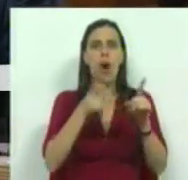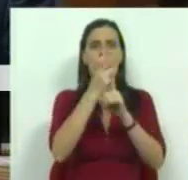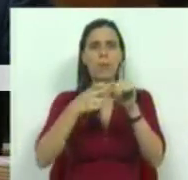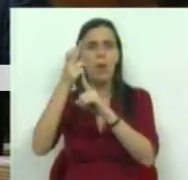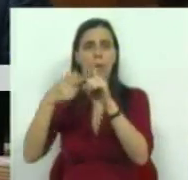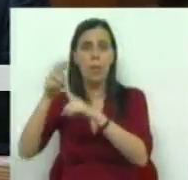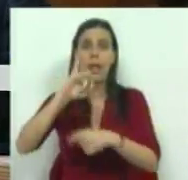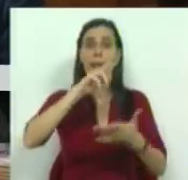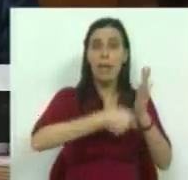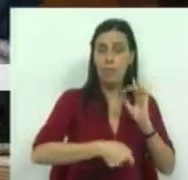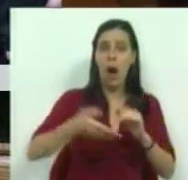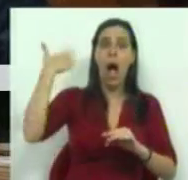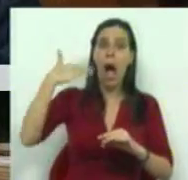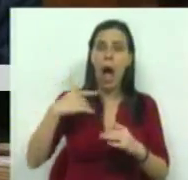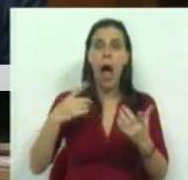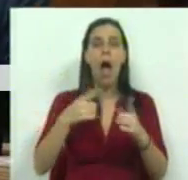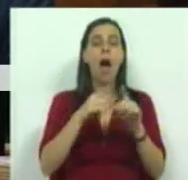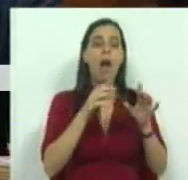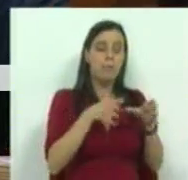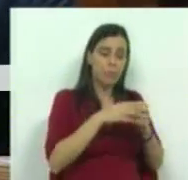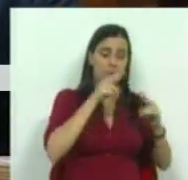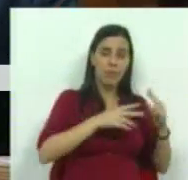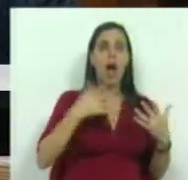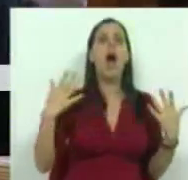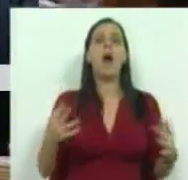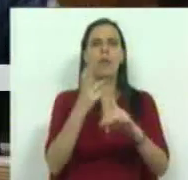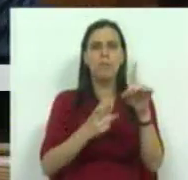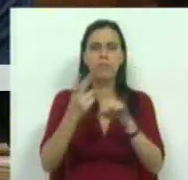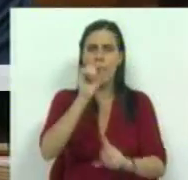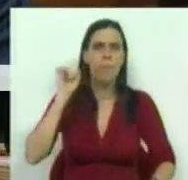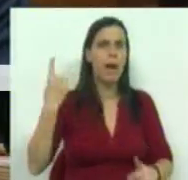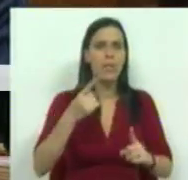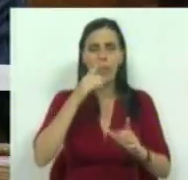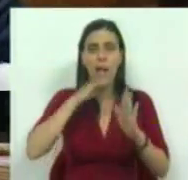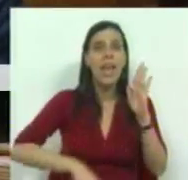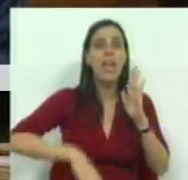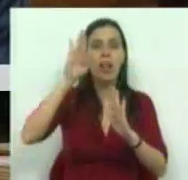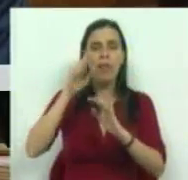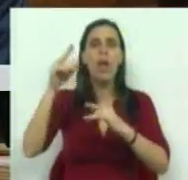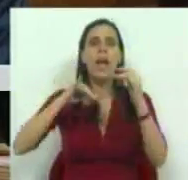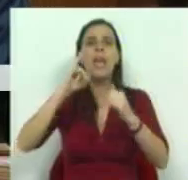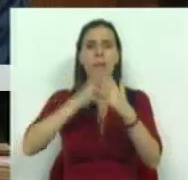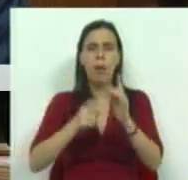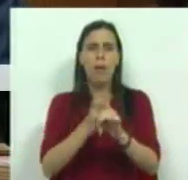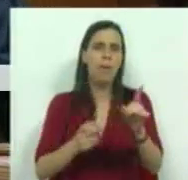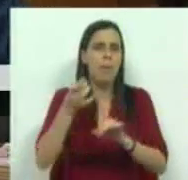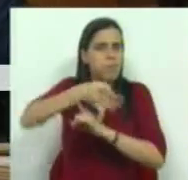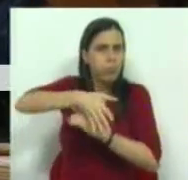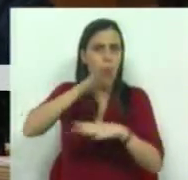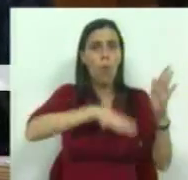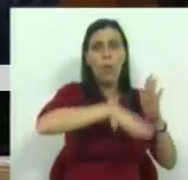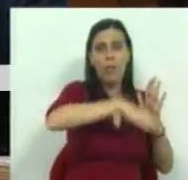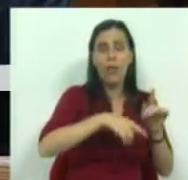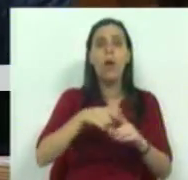aumentadas. Os impostos, que antes eram um esbulho fiscal, agora sobem mais depressa do que um elevador. Mas o Governo parece acreditar